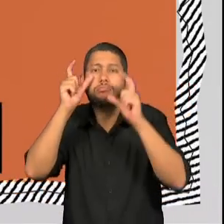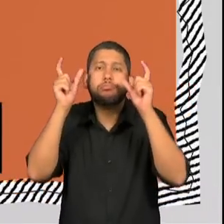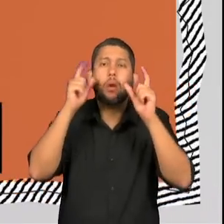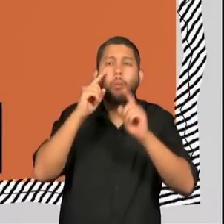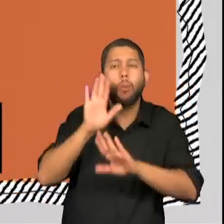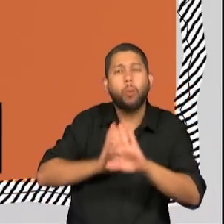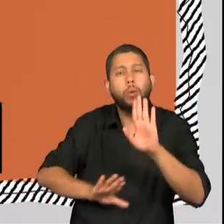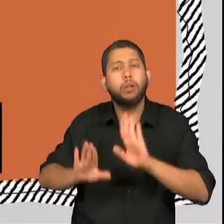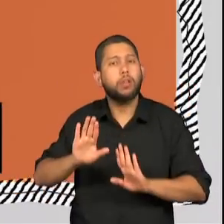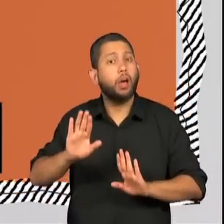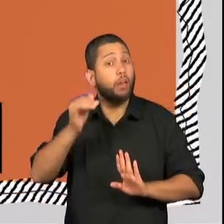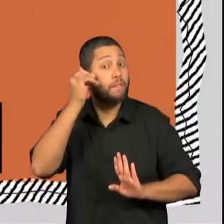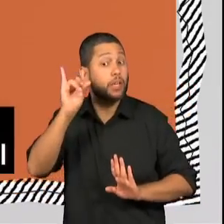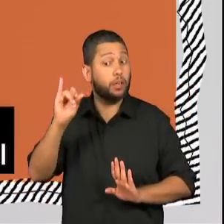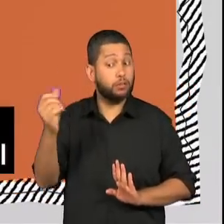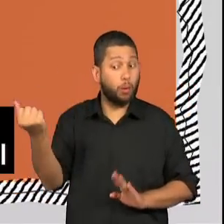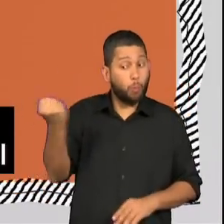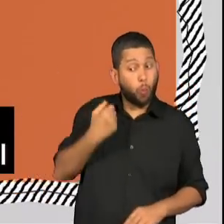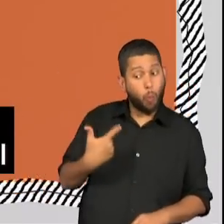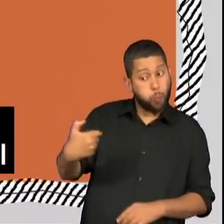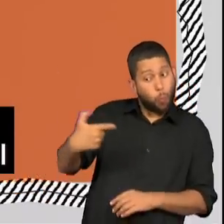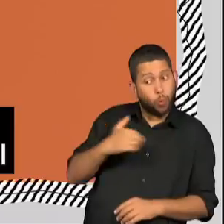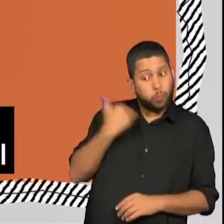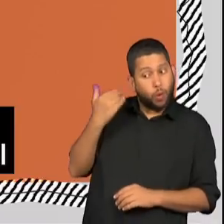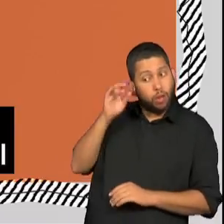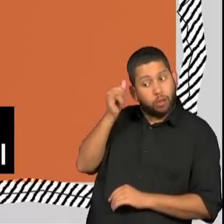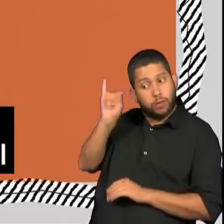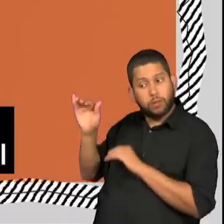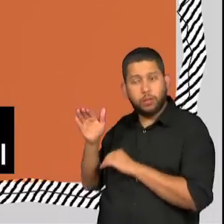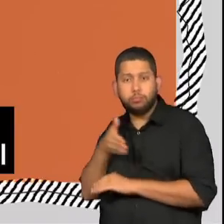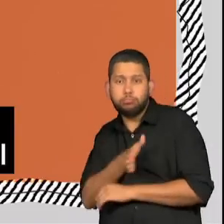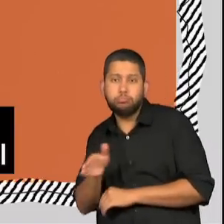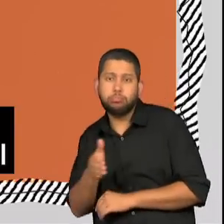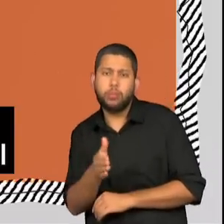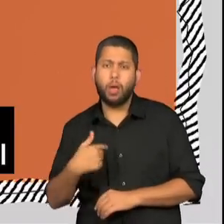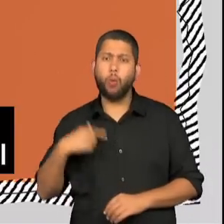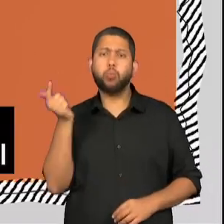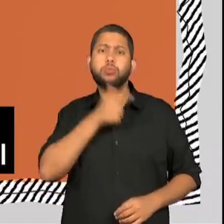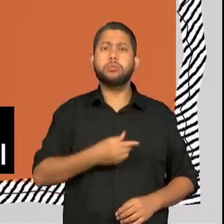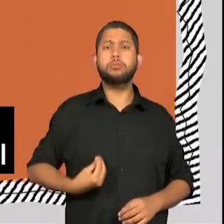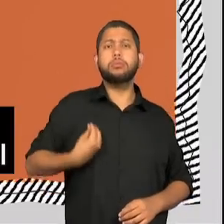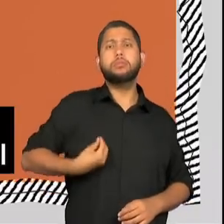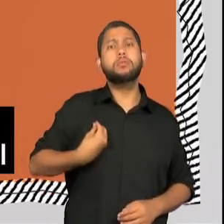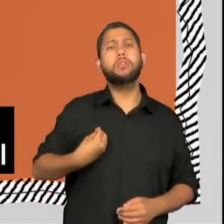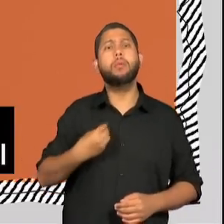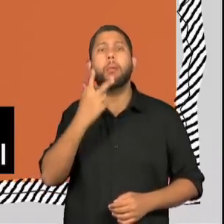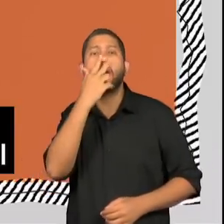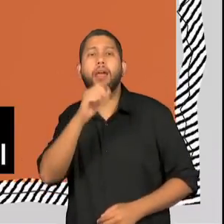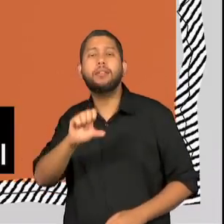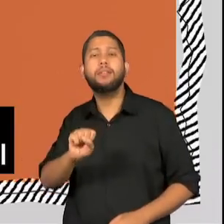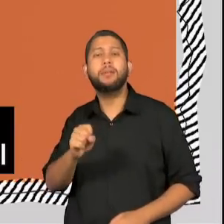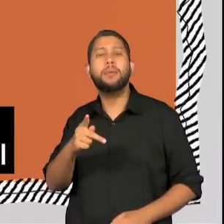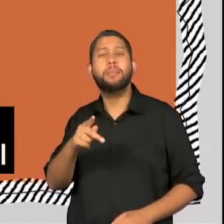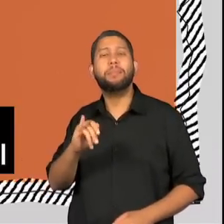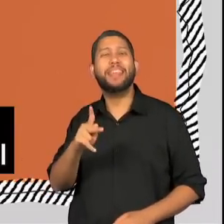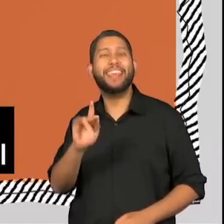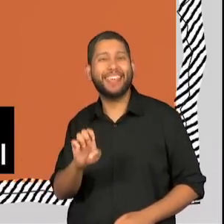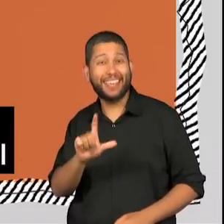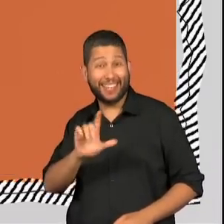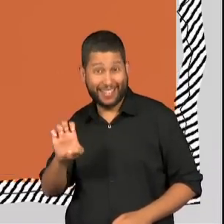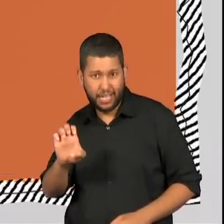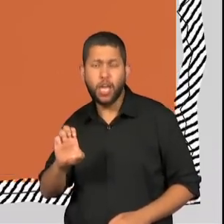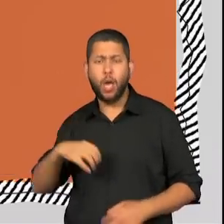cuidado para não ser morto. Como tantos outros, sobrevivi. Como Spike Lee, fiz a coisa certa e hoje eu tô